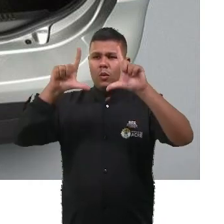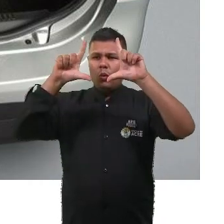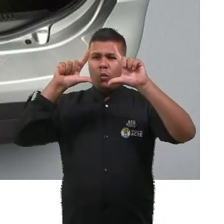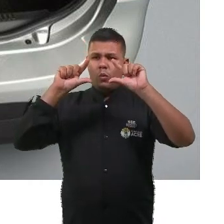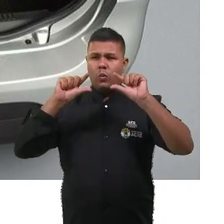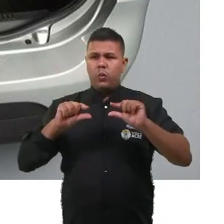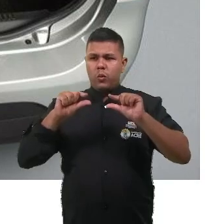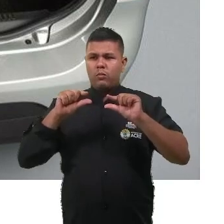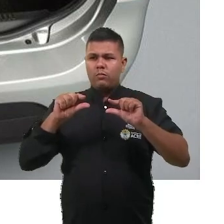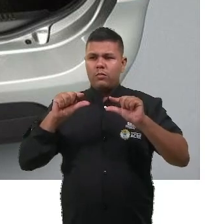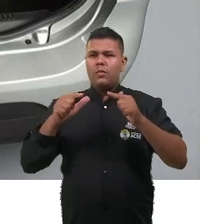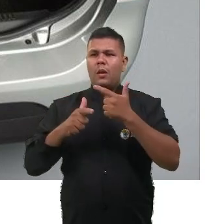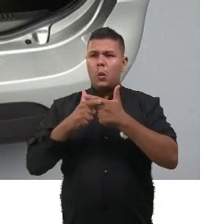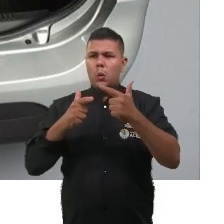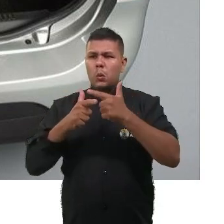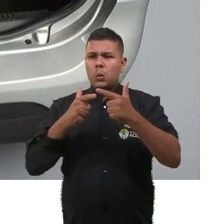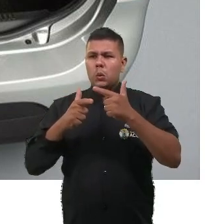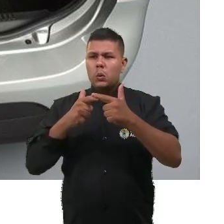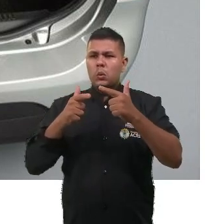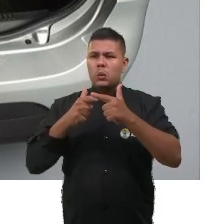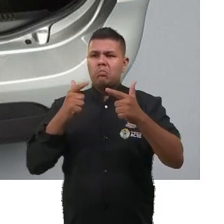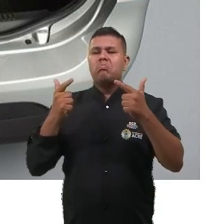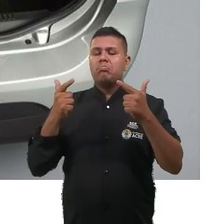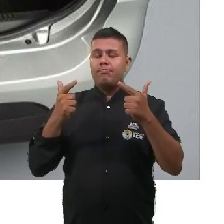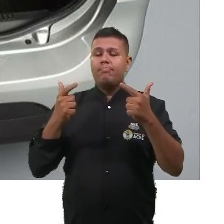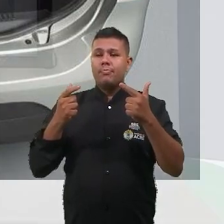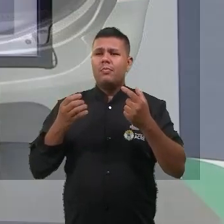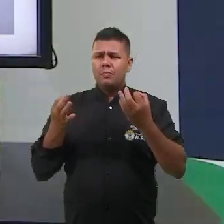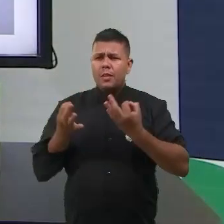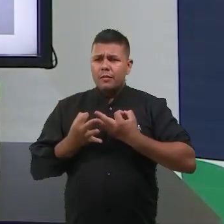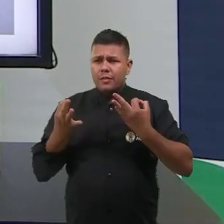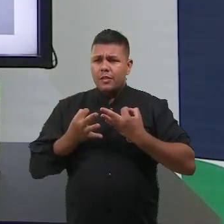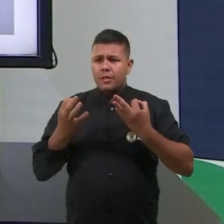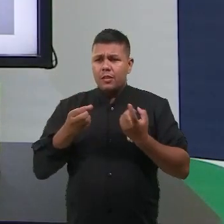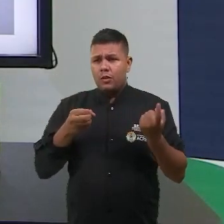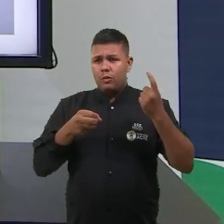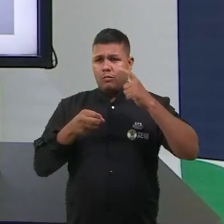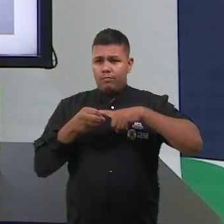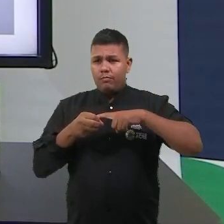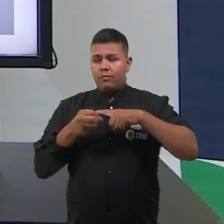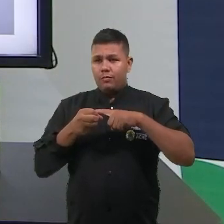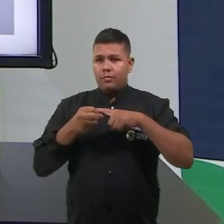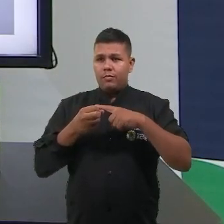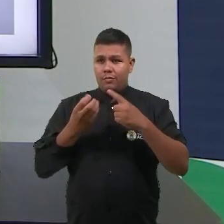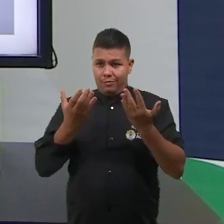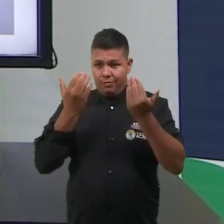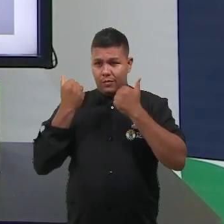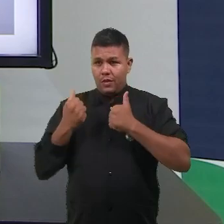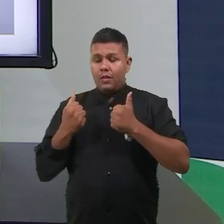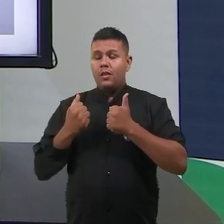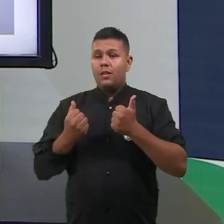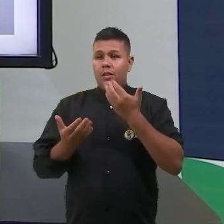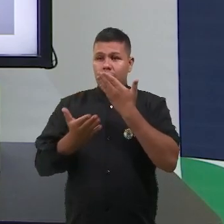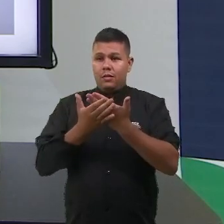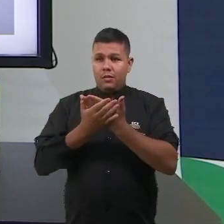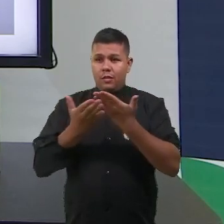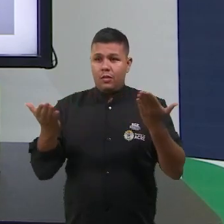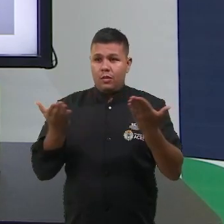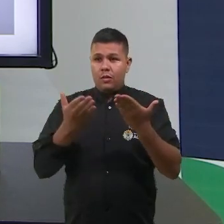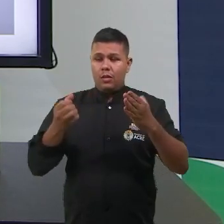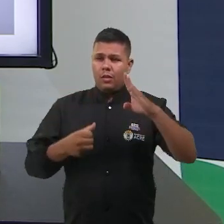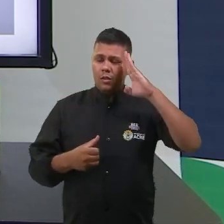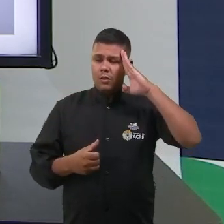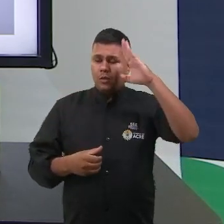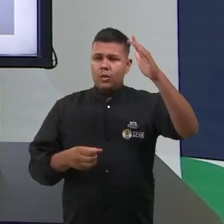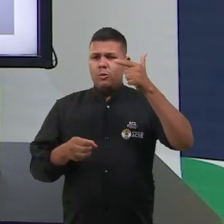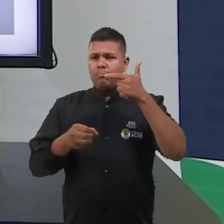um grande risco de sofrer um acidente. Perfeito, pessoal? Então volta comigo aqui. Na aula de hoje, nós falamos dos principais combustíveis